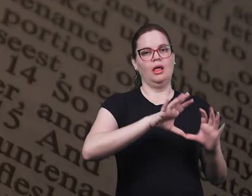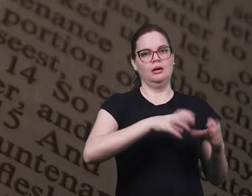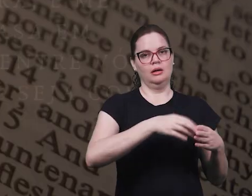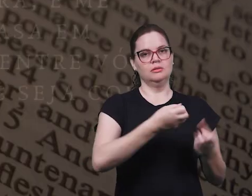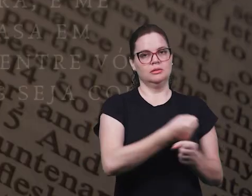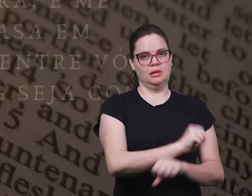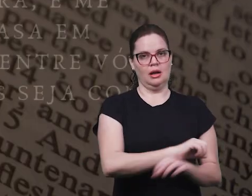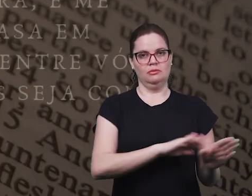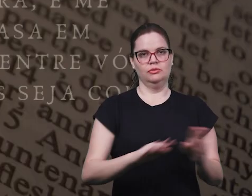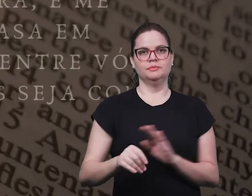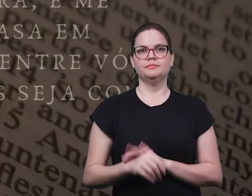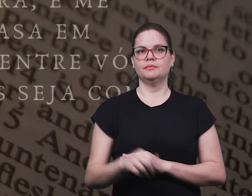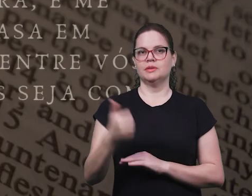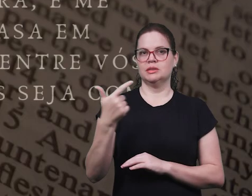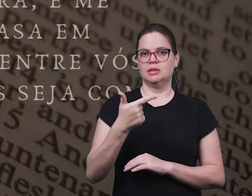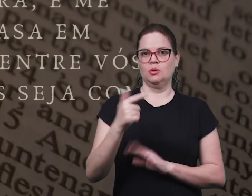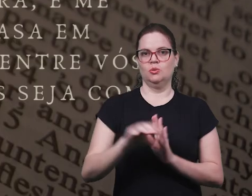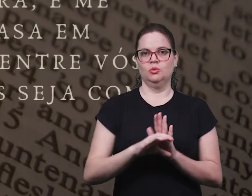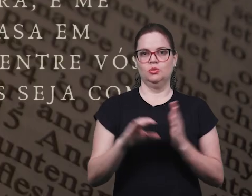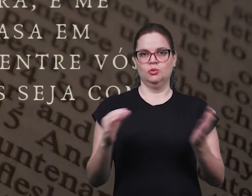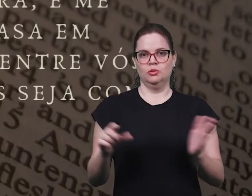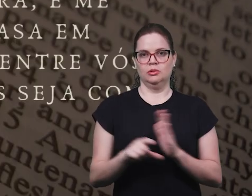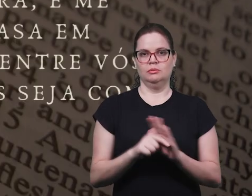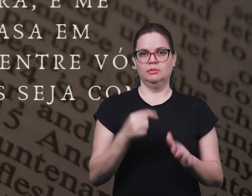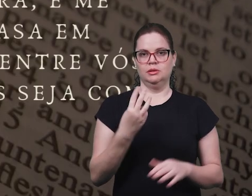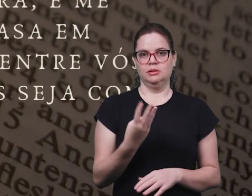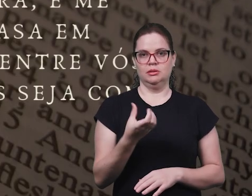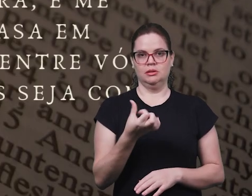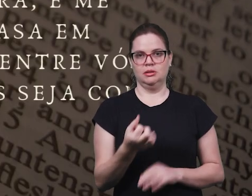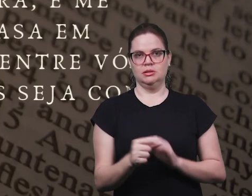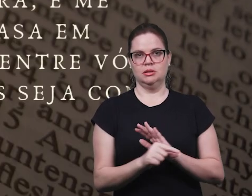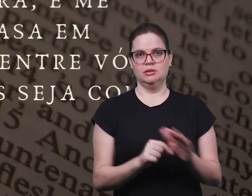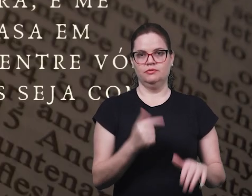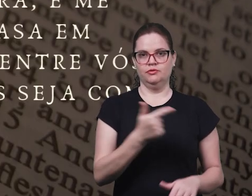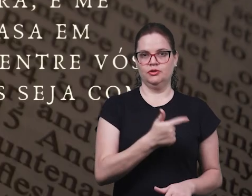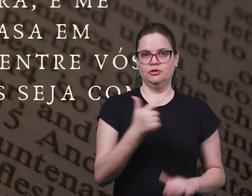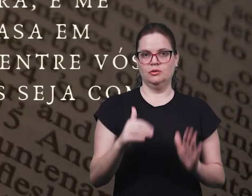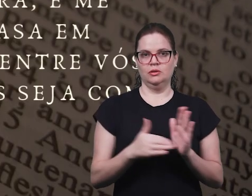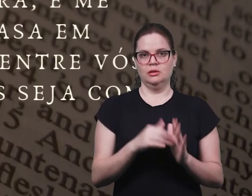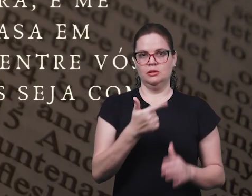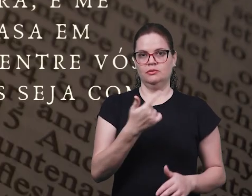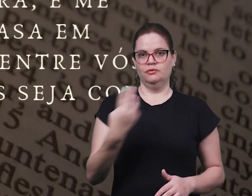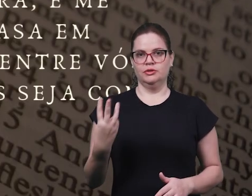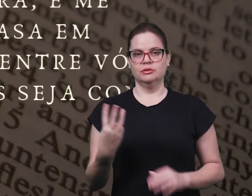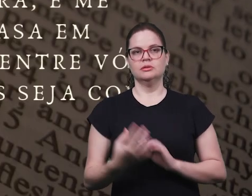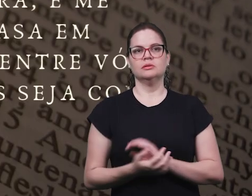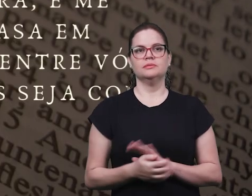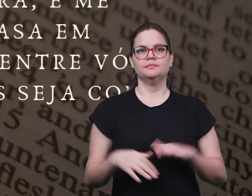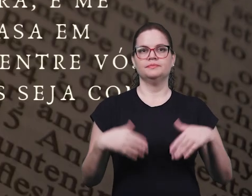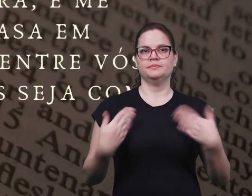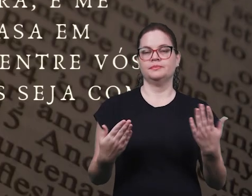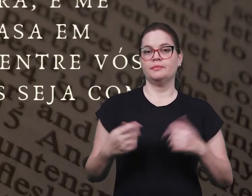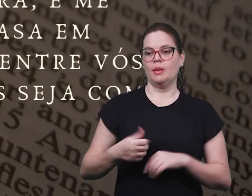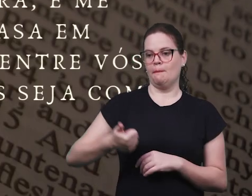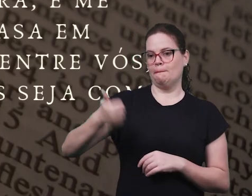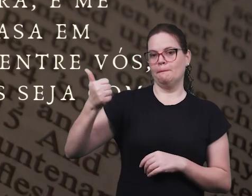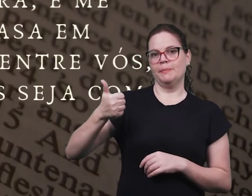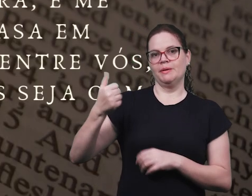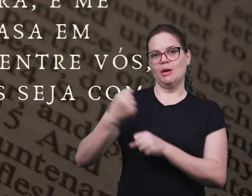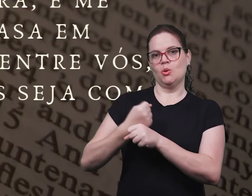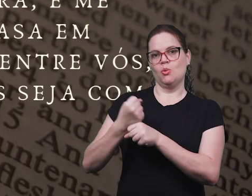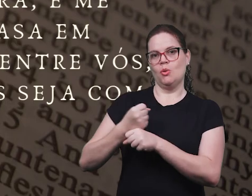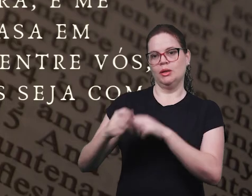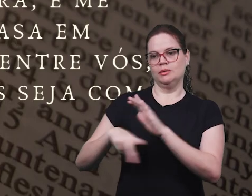Crônicas 36, 22 e 23. Porém, no primeiro ano de Ciro, rei da